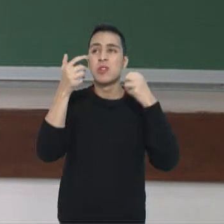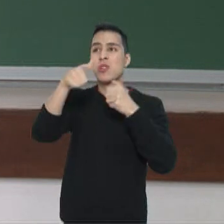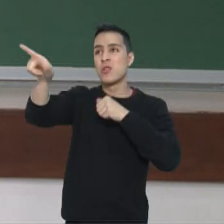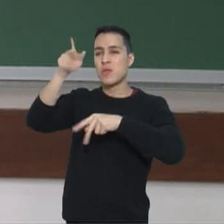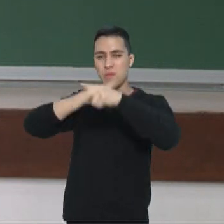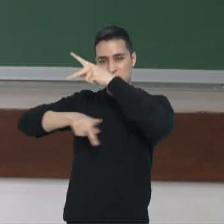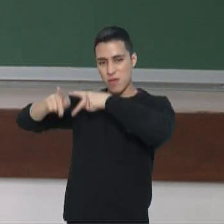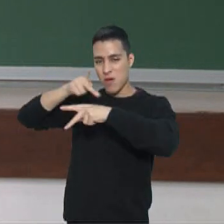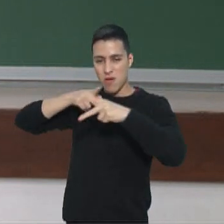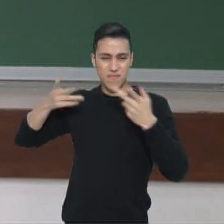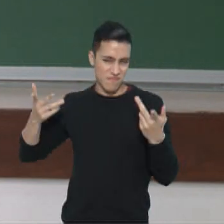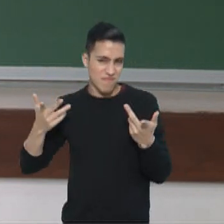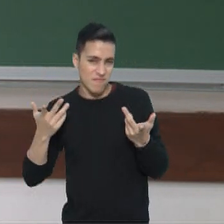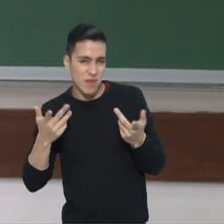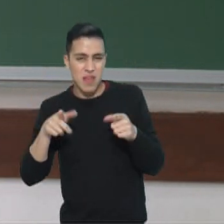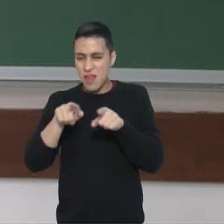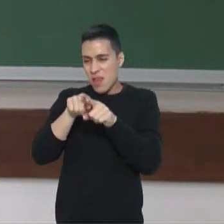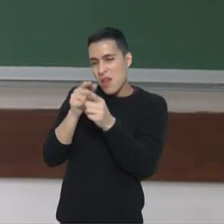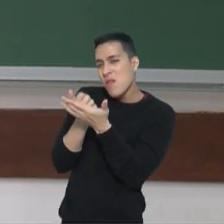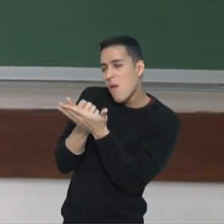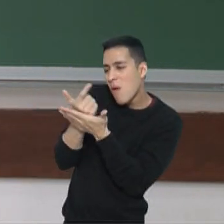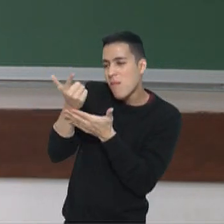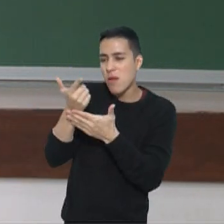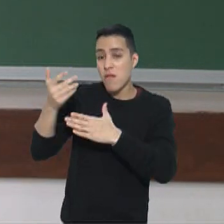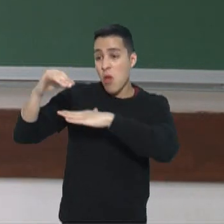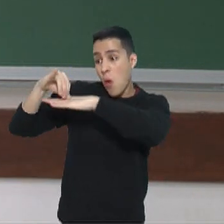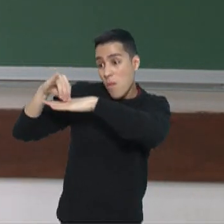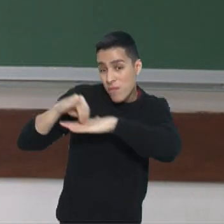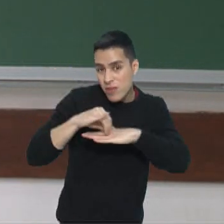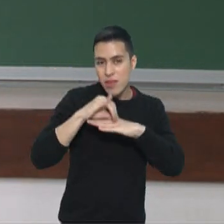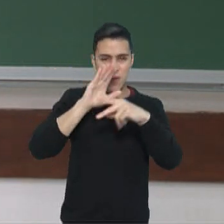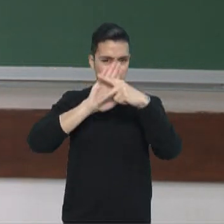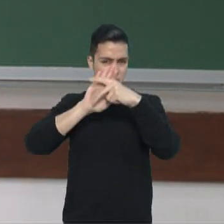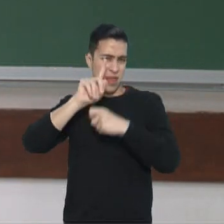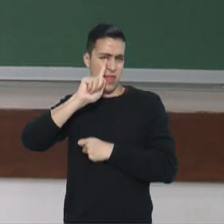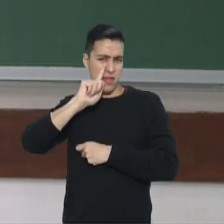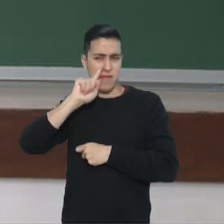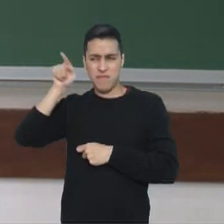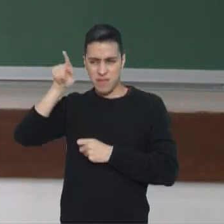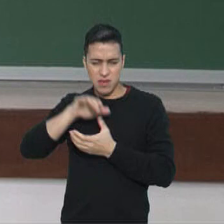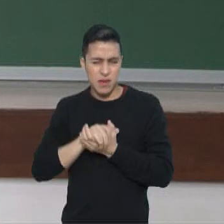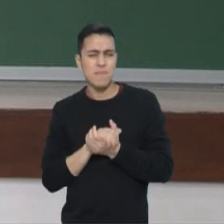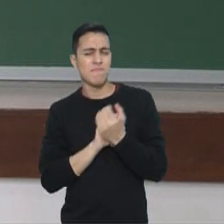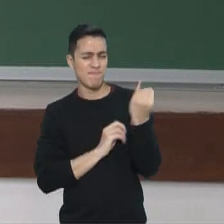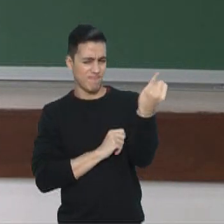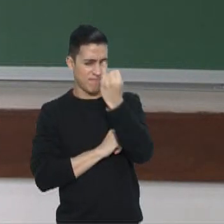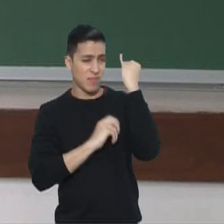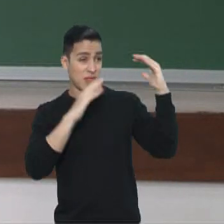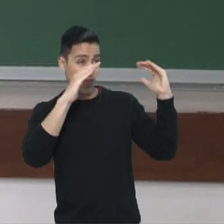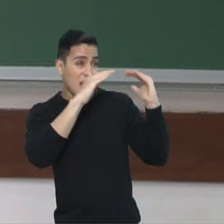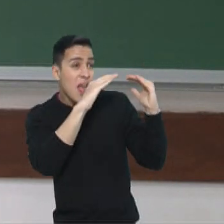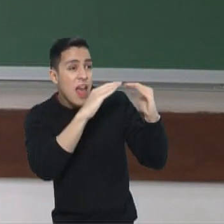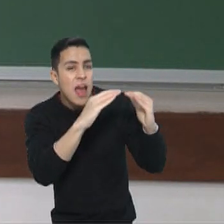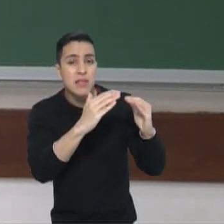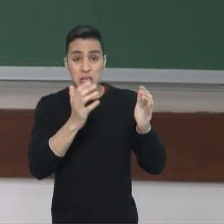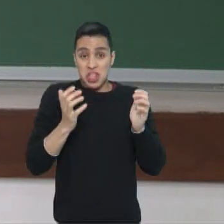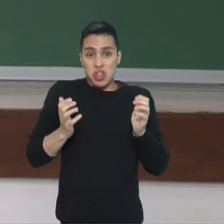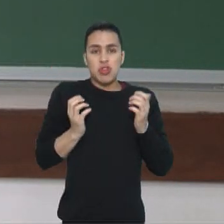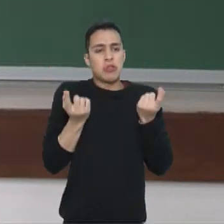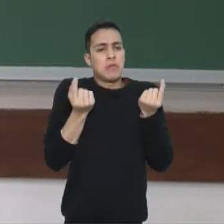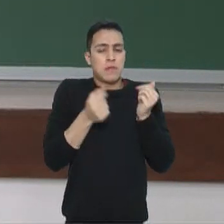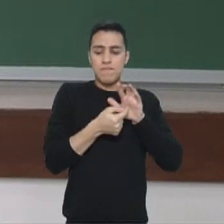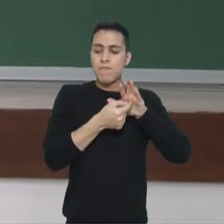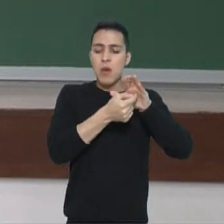do Mediterrâneo, como também compravam esses artefatos gregos. E era muito importante ter nas casas das pessoas mais ricas esse